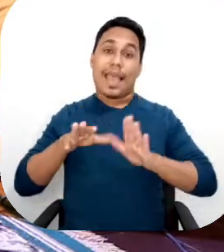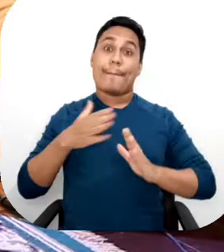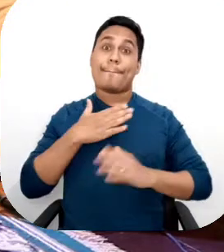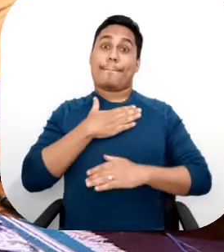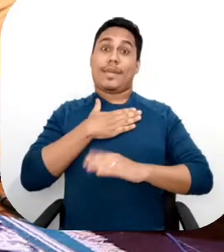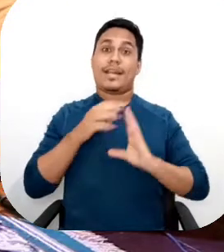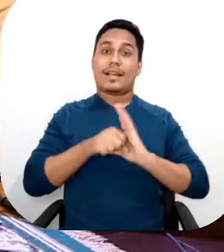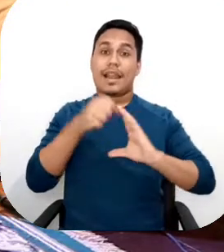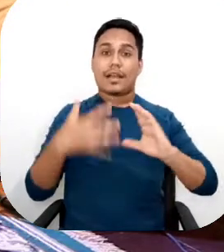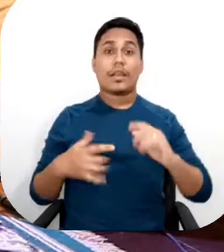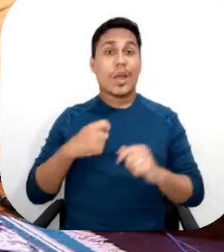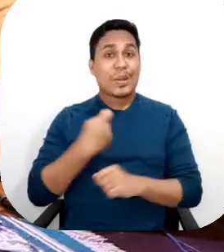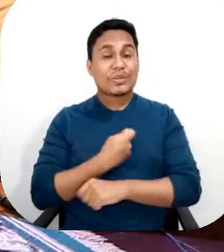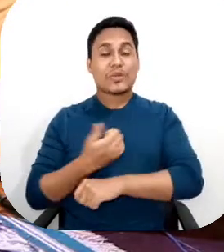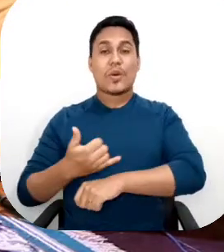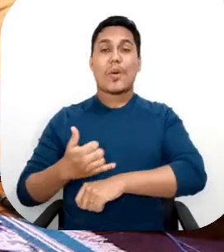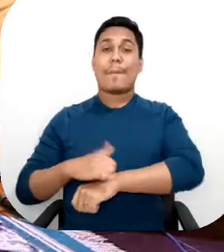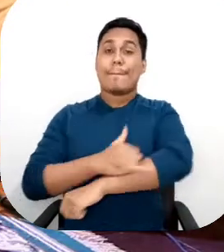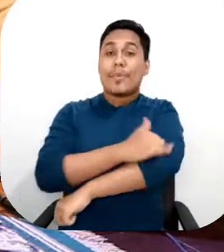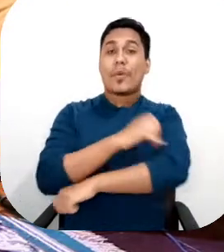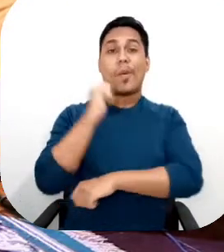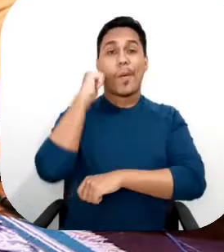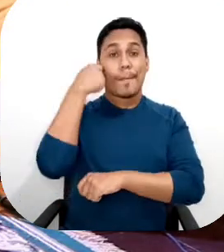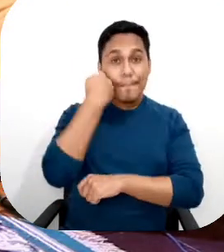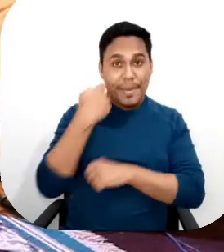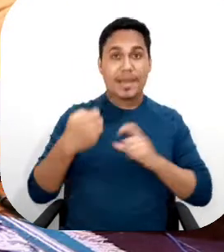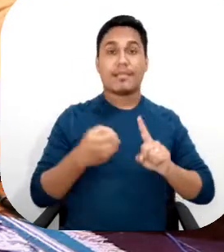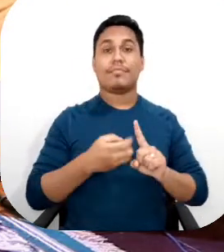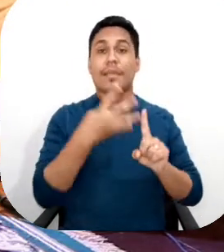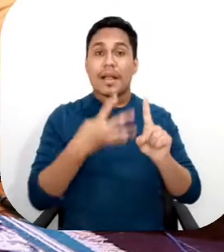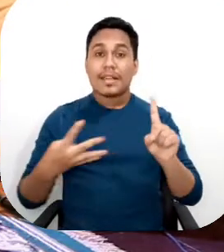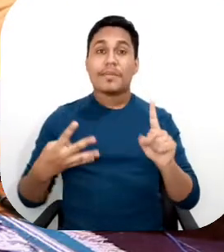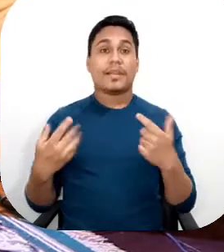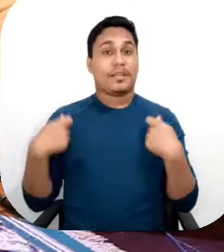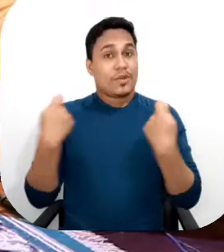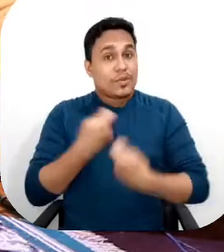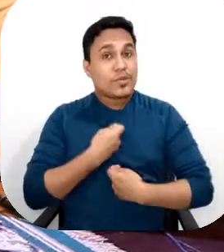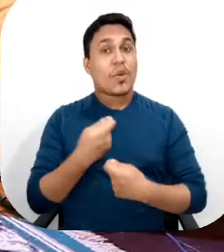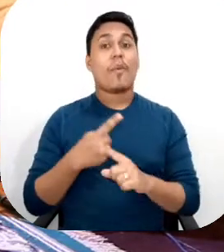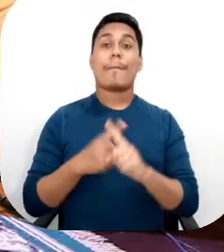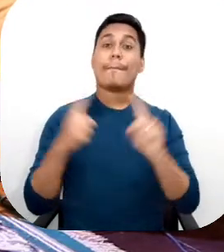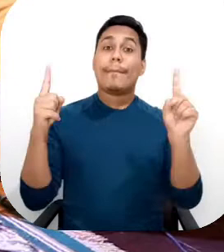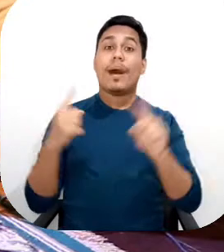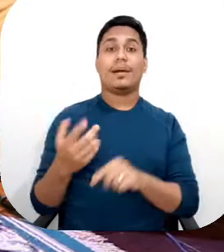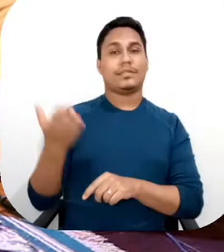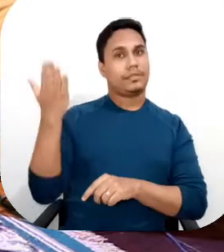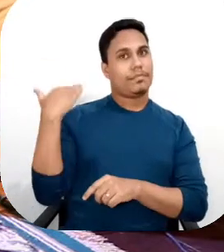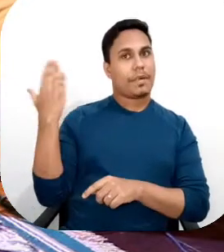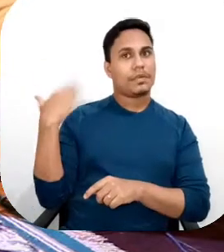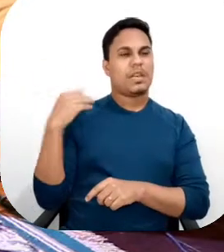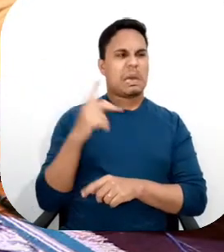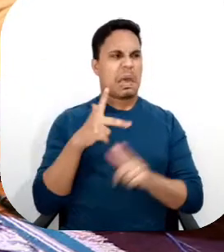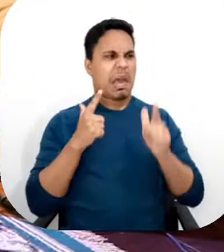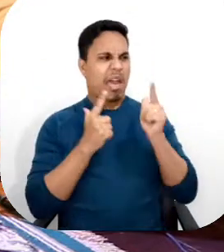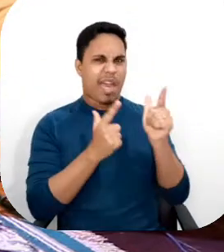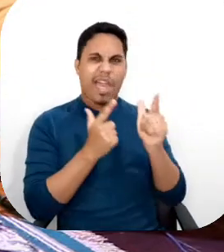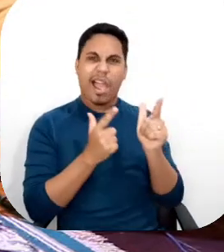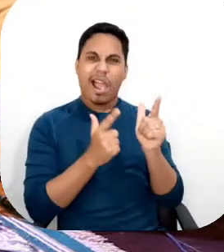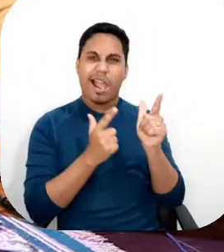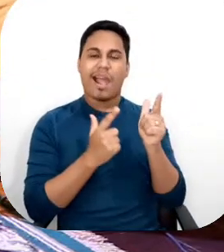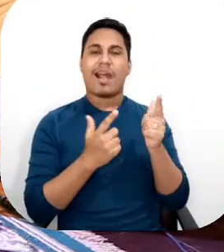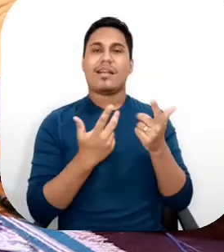características, porque eu sou sim preta, gorda, LGBTQIA+. Mas naquela época eram xingamentos